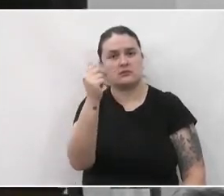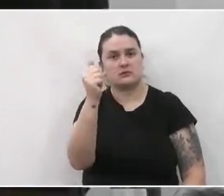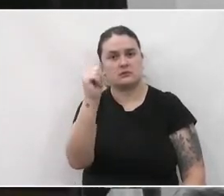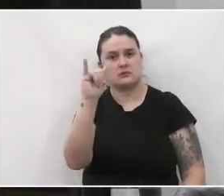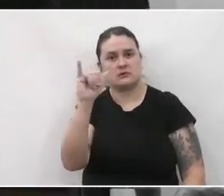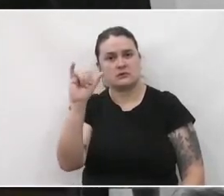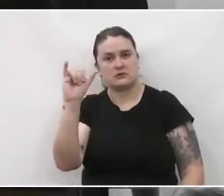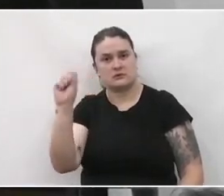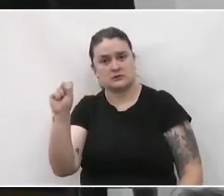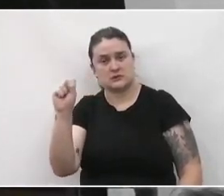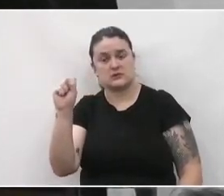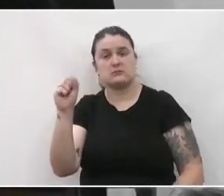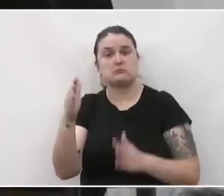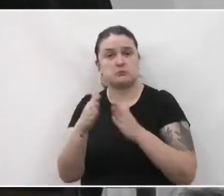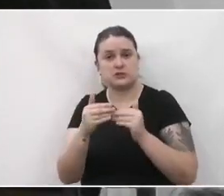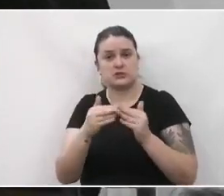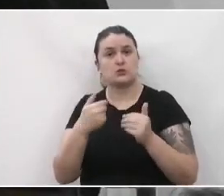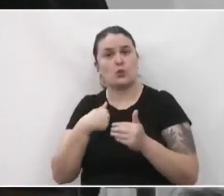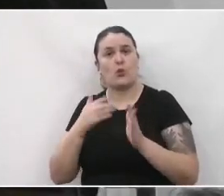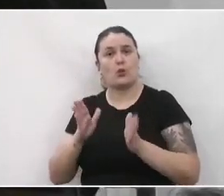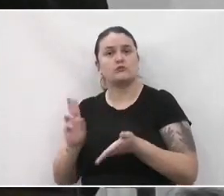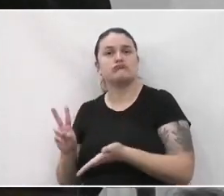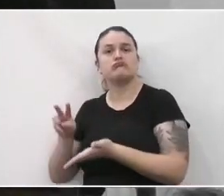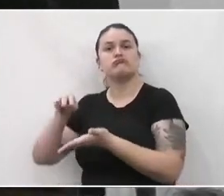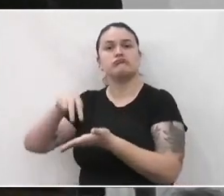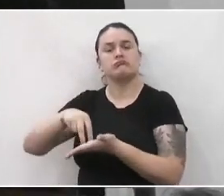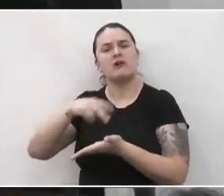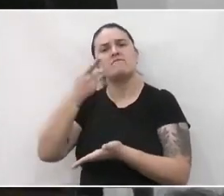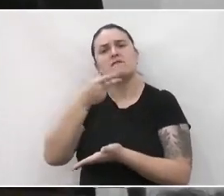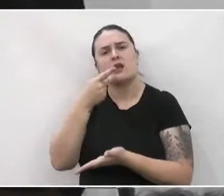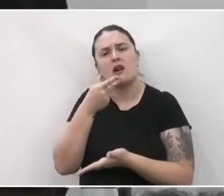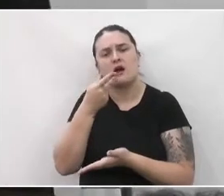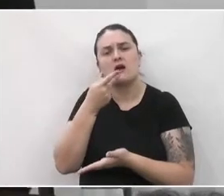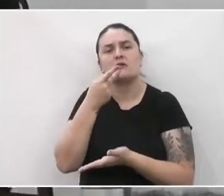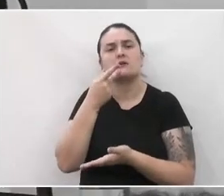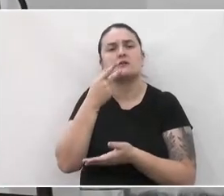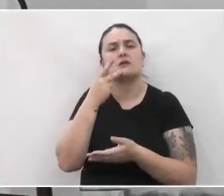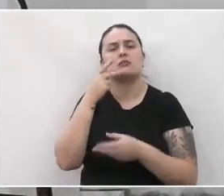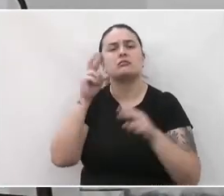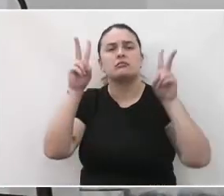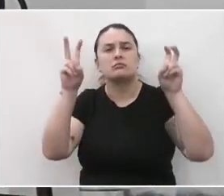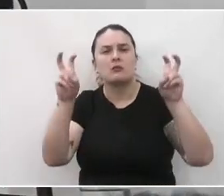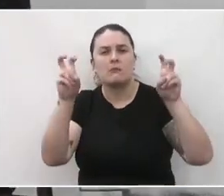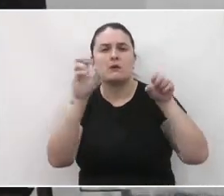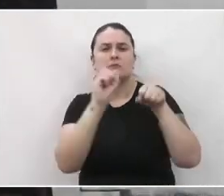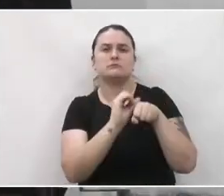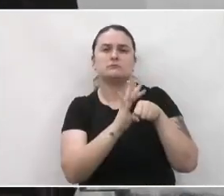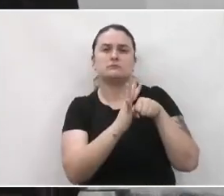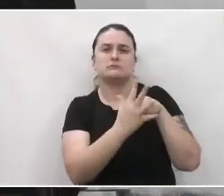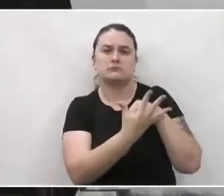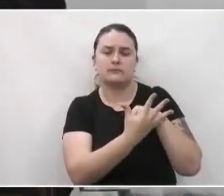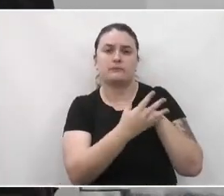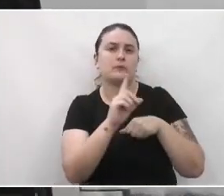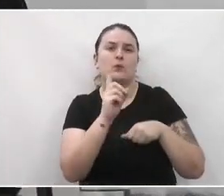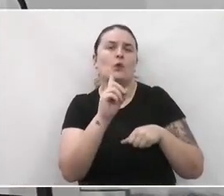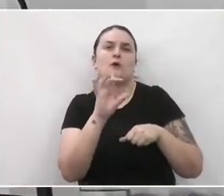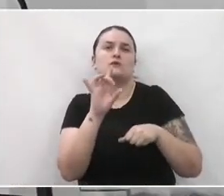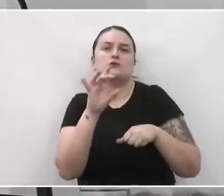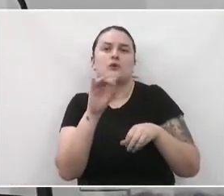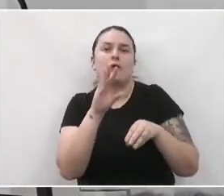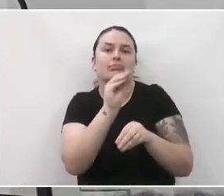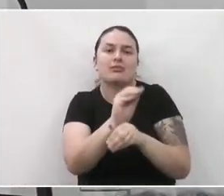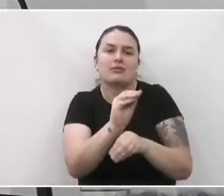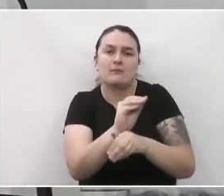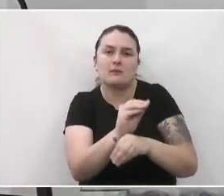que eu viesse à tribuna falar um pouquinho sobre Covid, não necessariamente